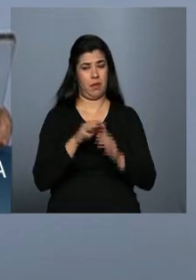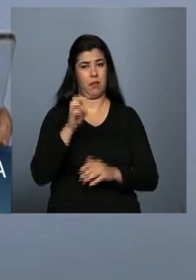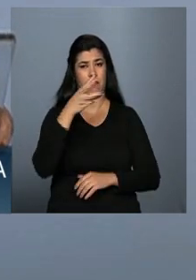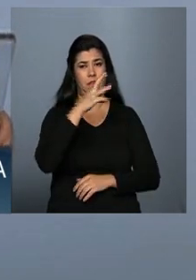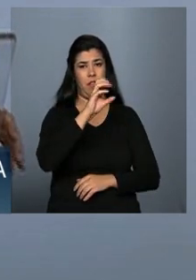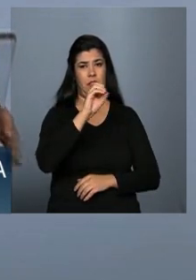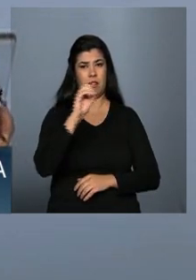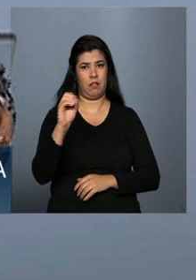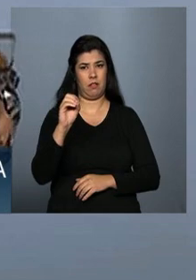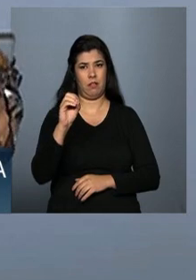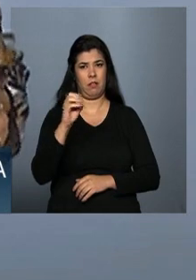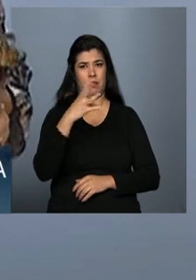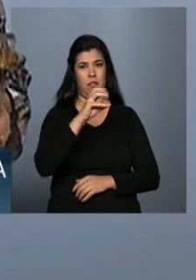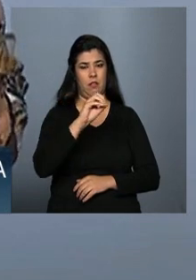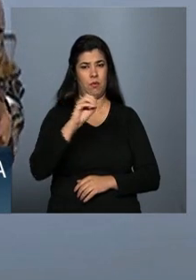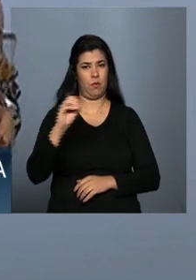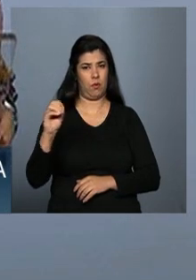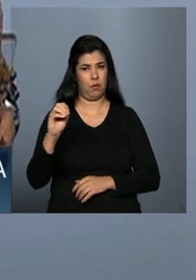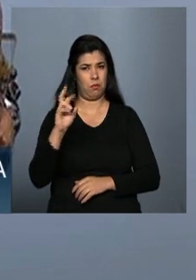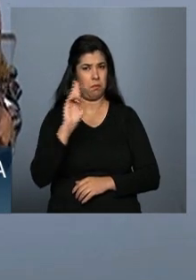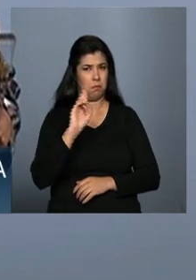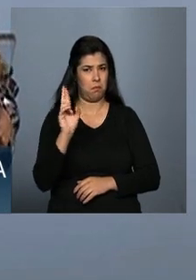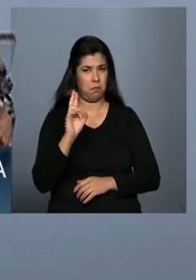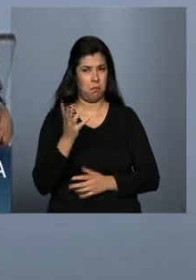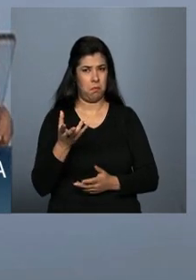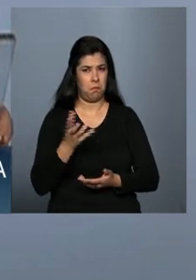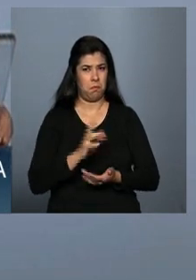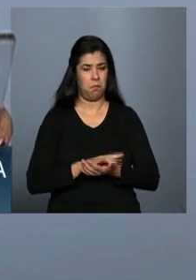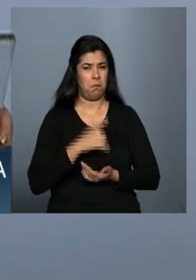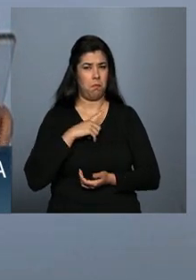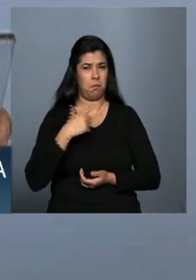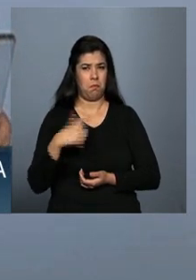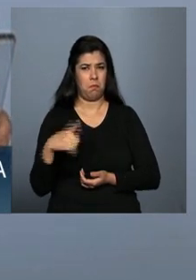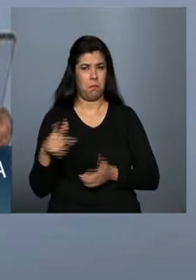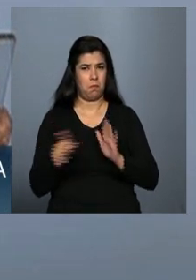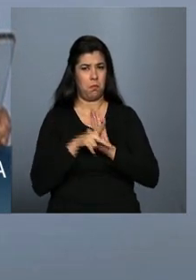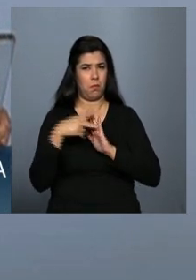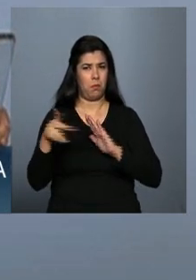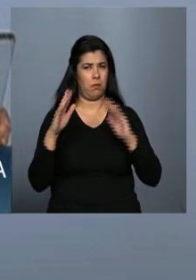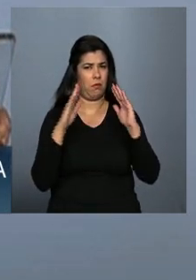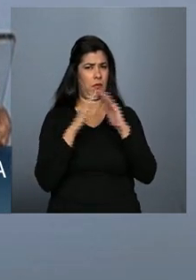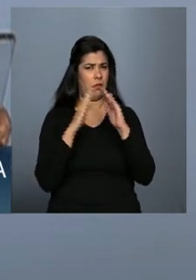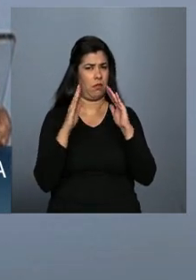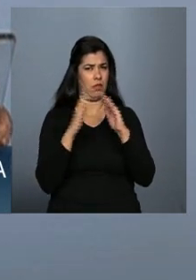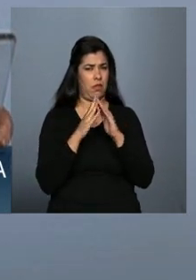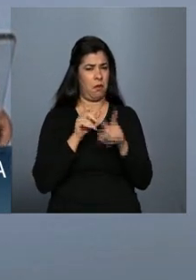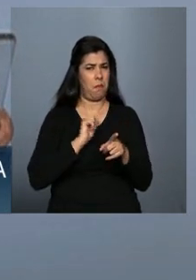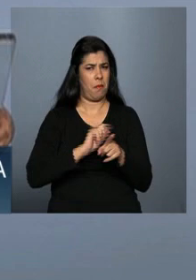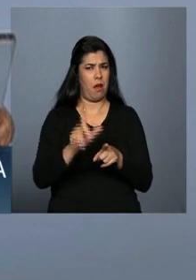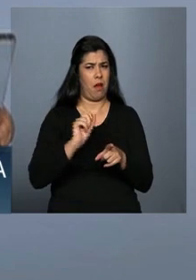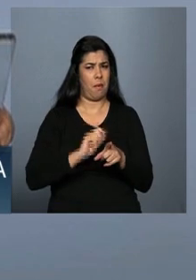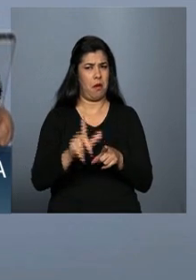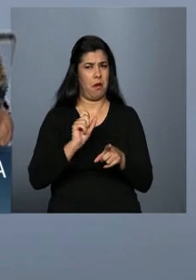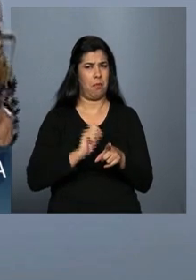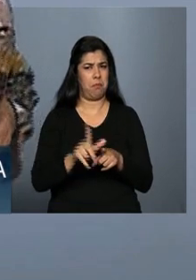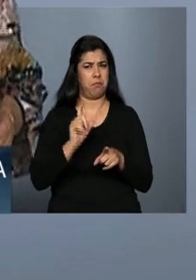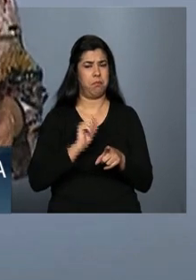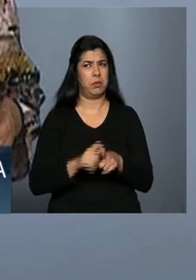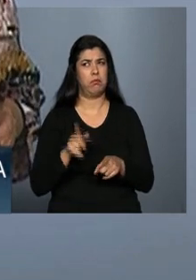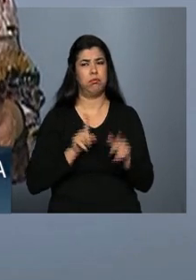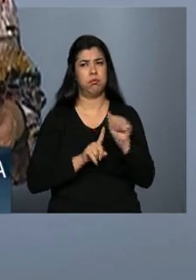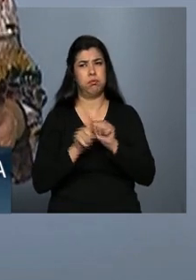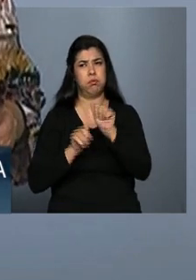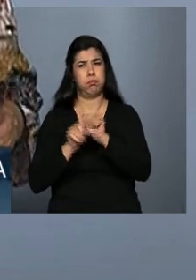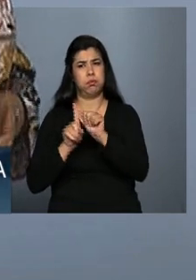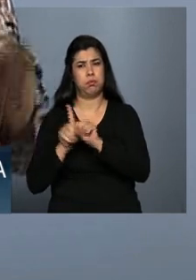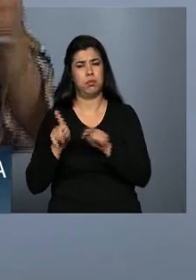mil e a casa não era de vocês. E vocês não tinham essa residência. E essa